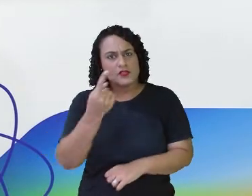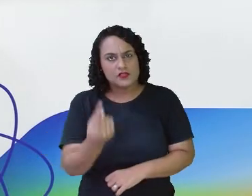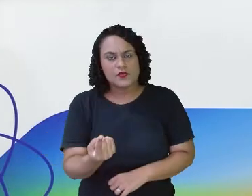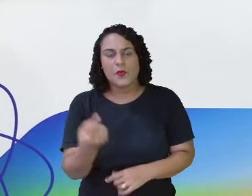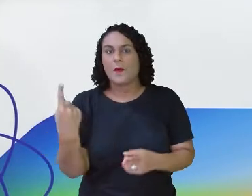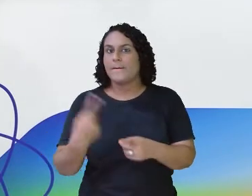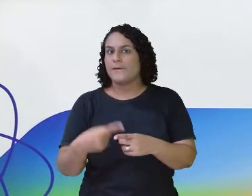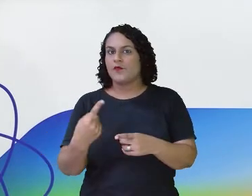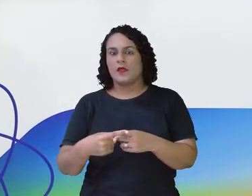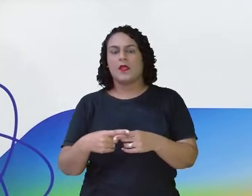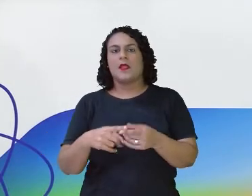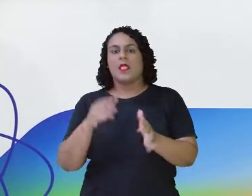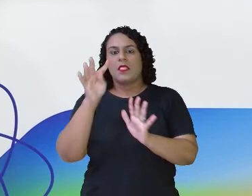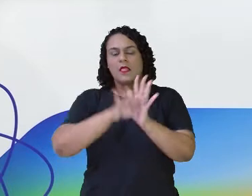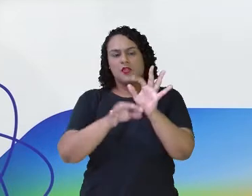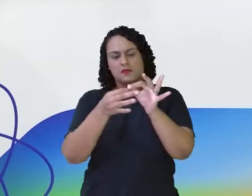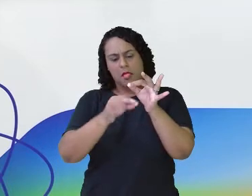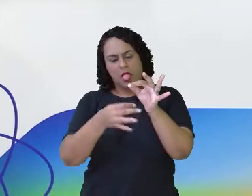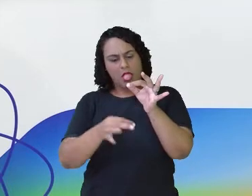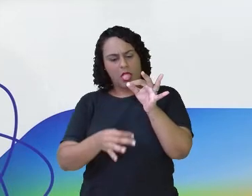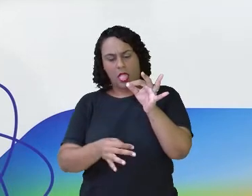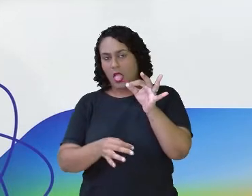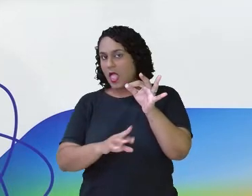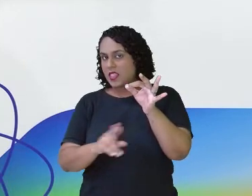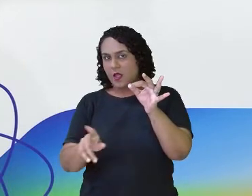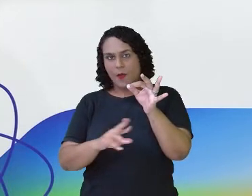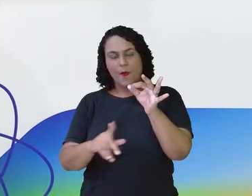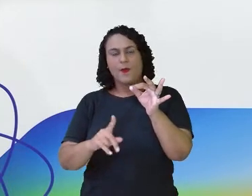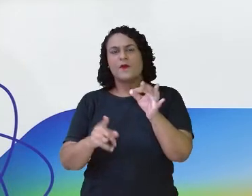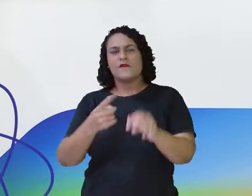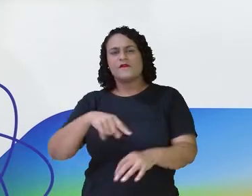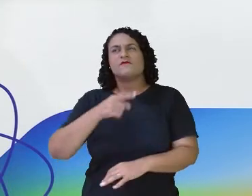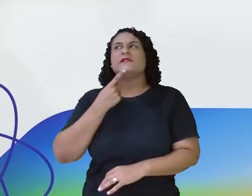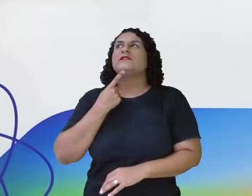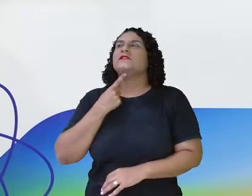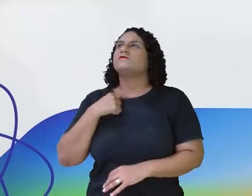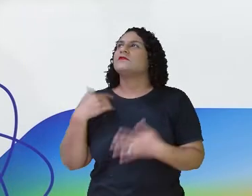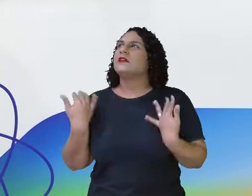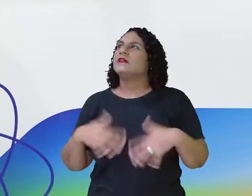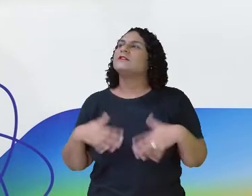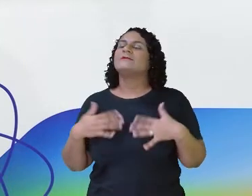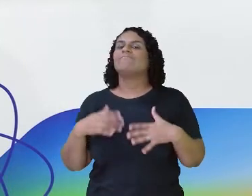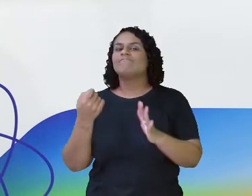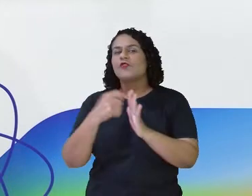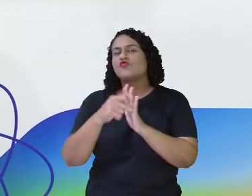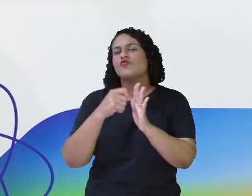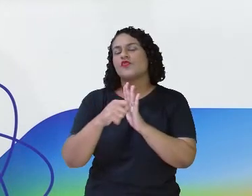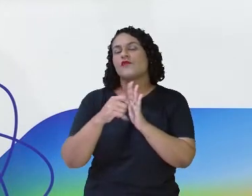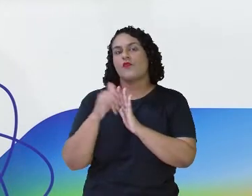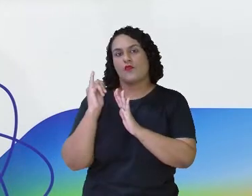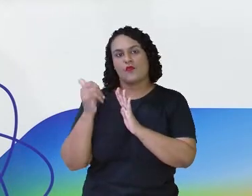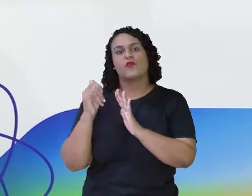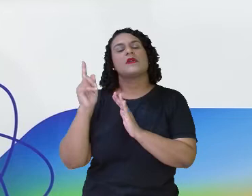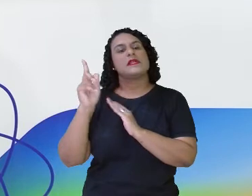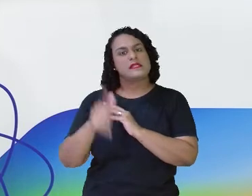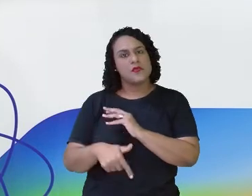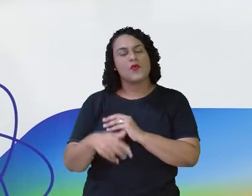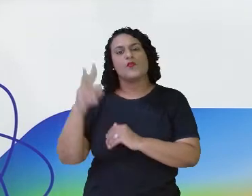são textos extensos. Então, se você gosta de escrever e ficou com vontade de escrever um conto, você já fica sabendo que são